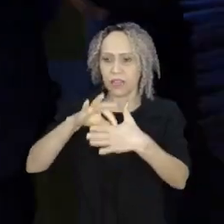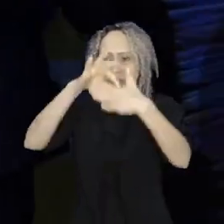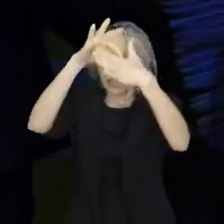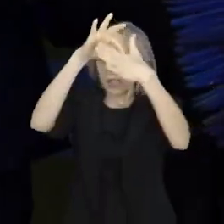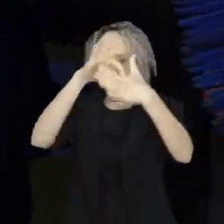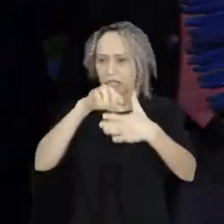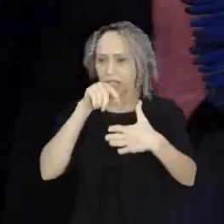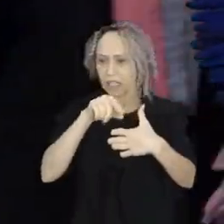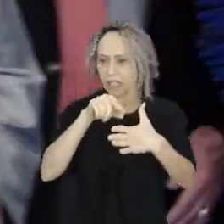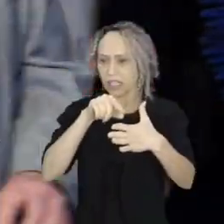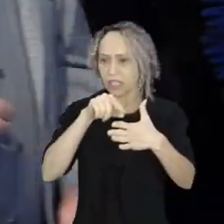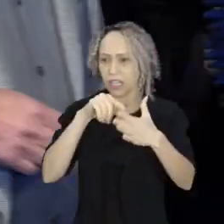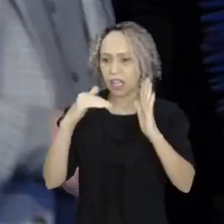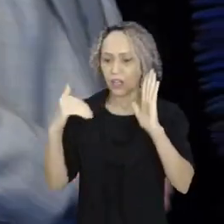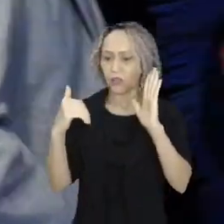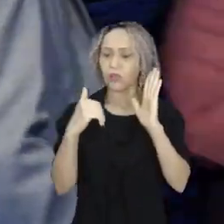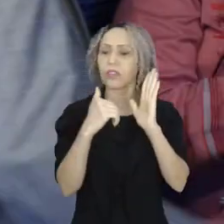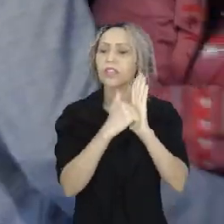Wagner.